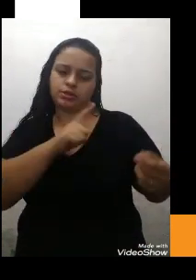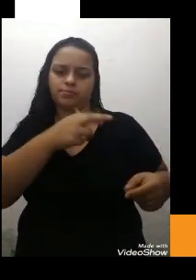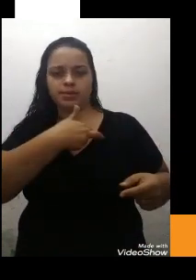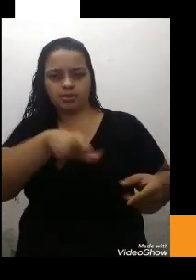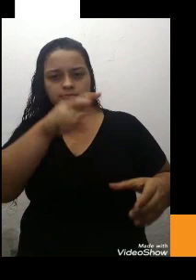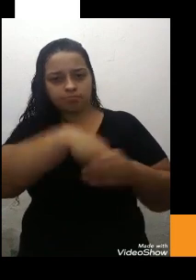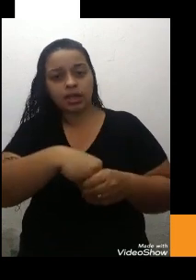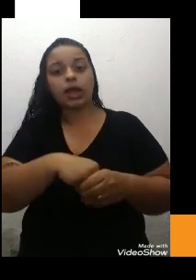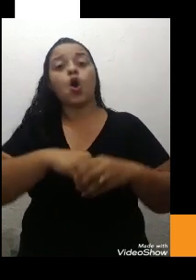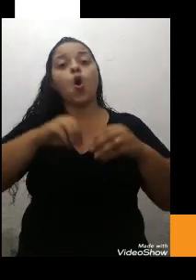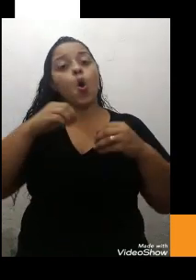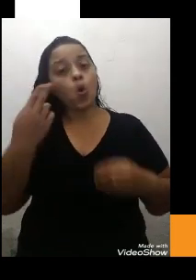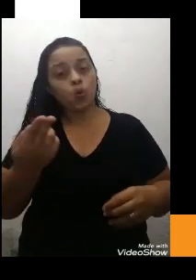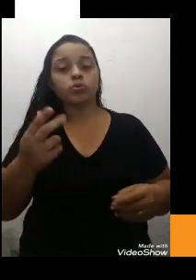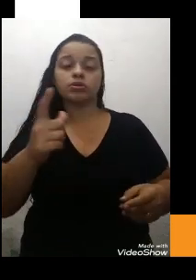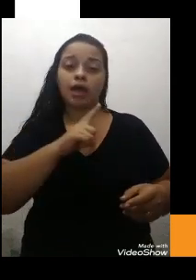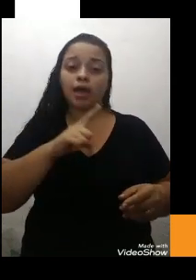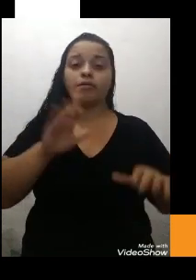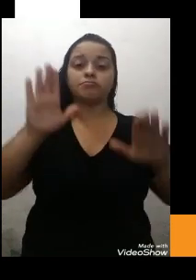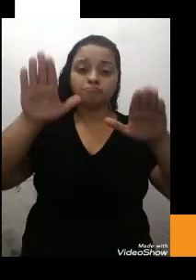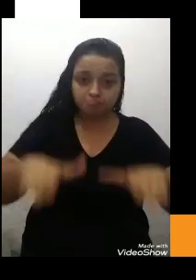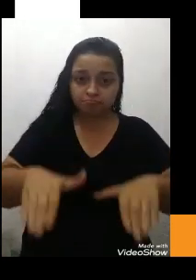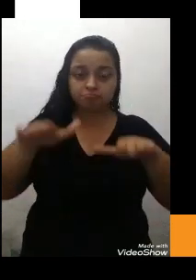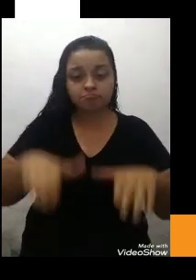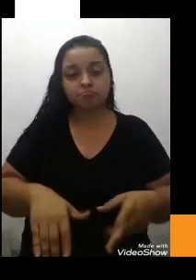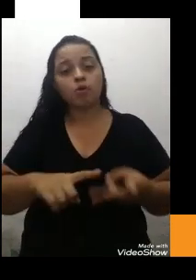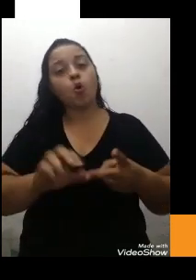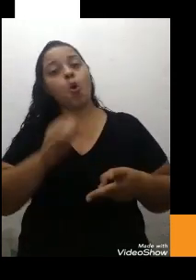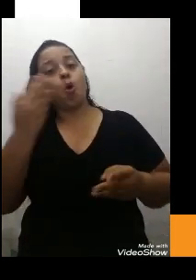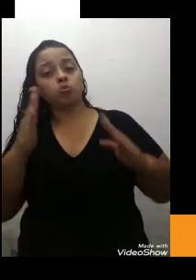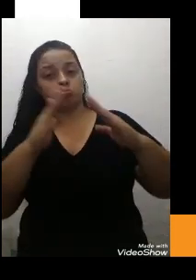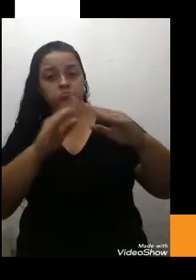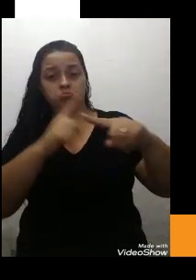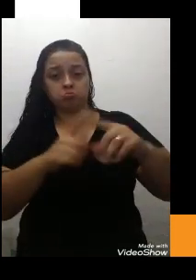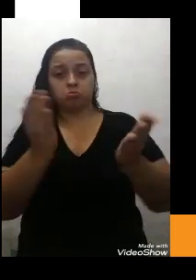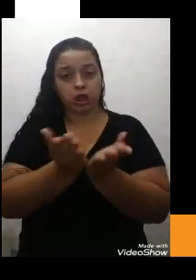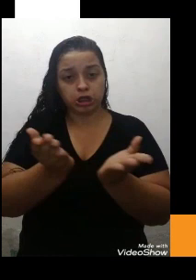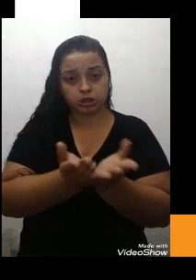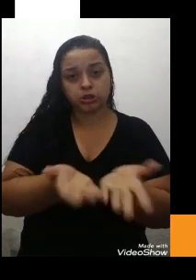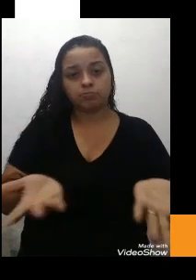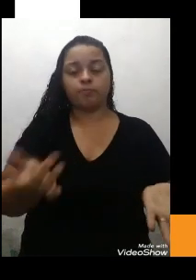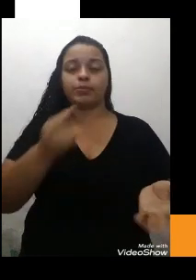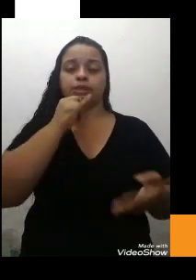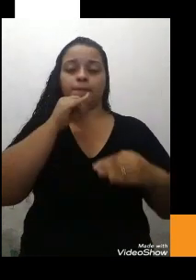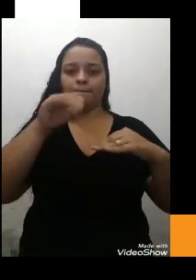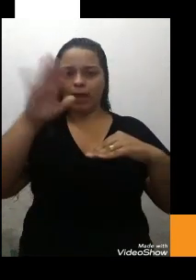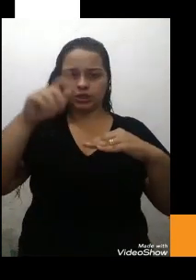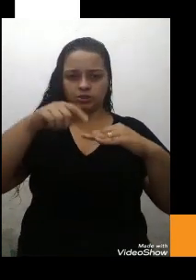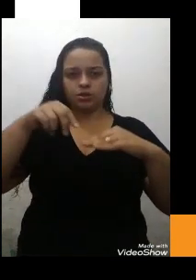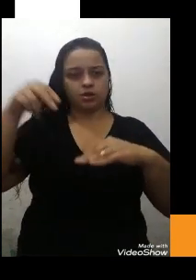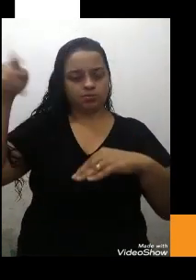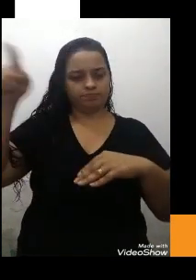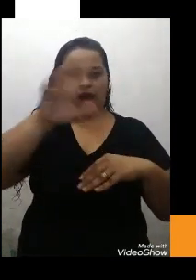como o islamismo ou o cristianismo. Nessa região aqui mais ao norte do continente